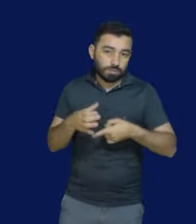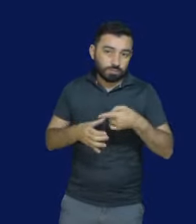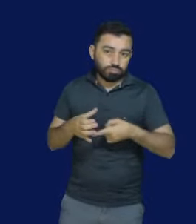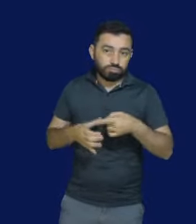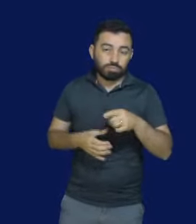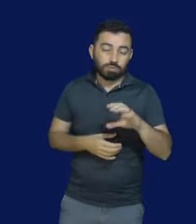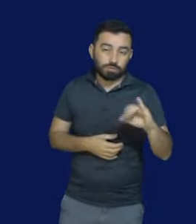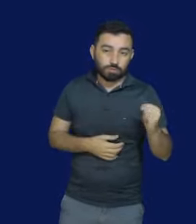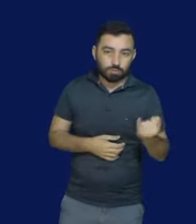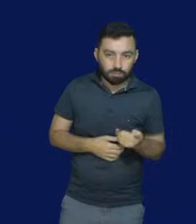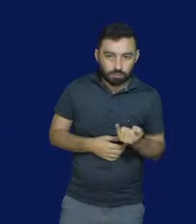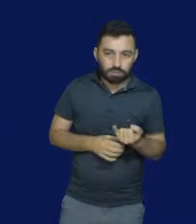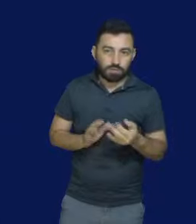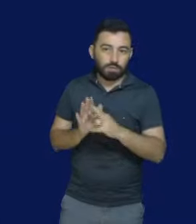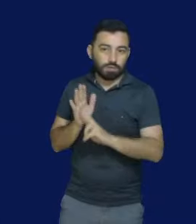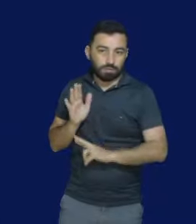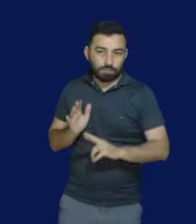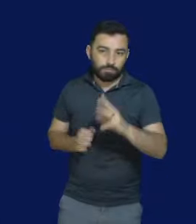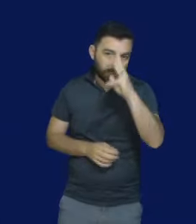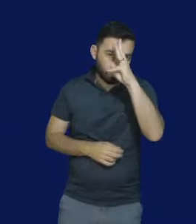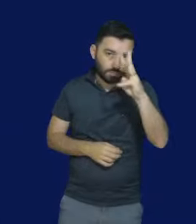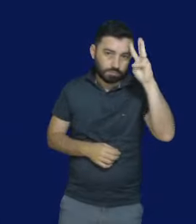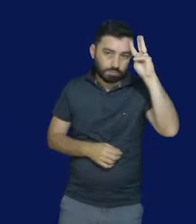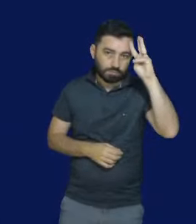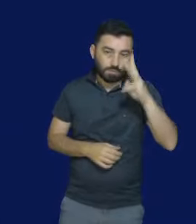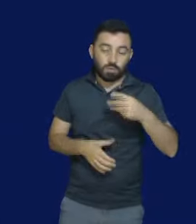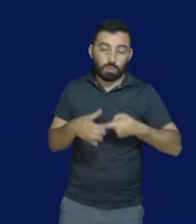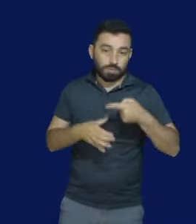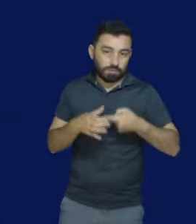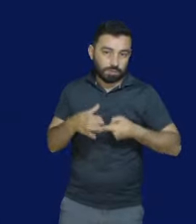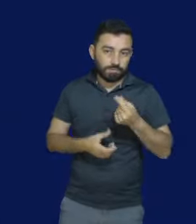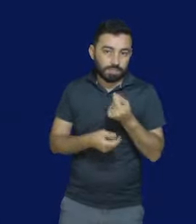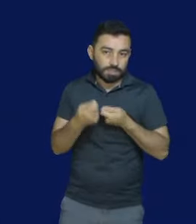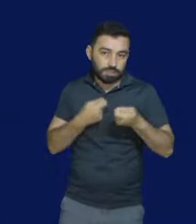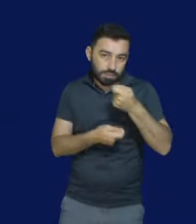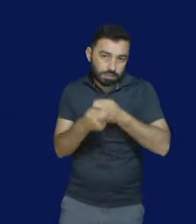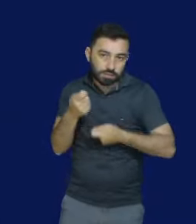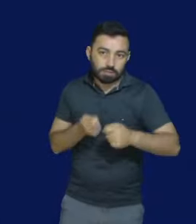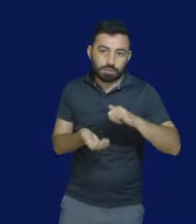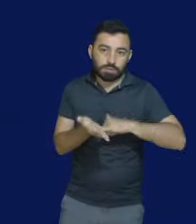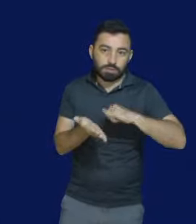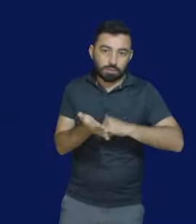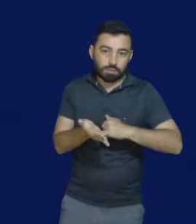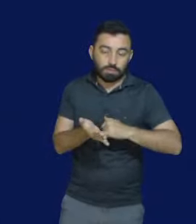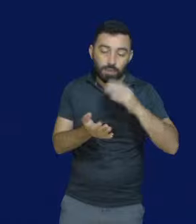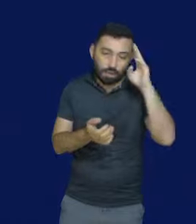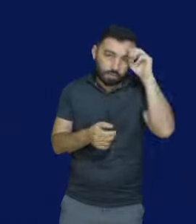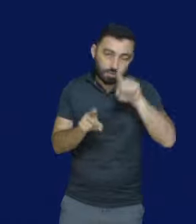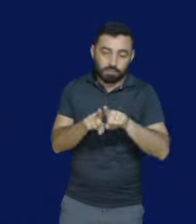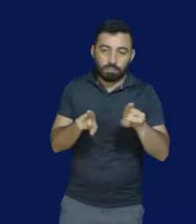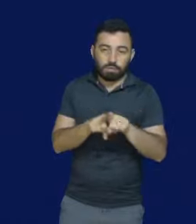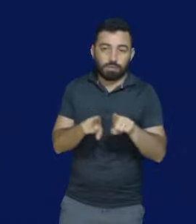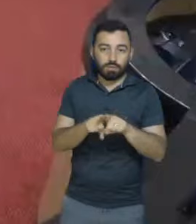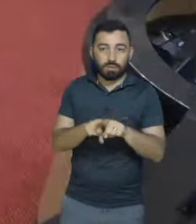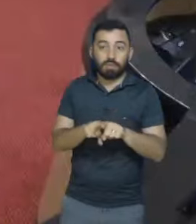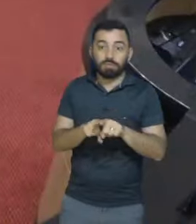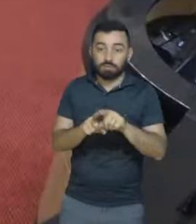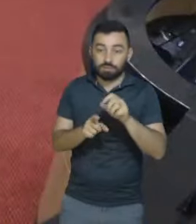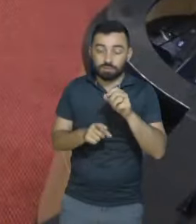Constituição e Justiça, relator deputado Valnei Weber, Comissão de Finanças e Tributação, relator deputado Marcos Vieira, Comissão de Saúde, relatoria deputado Sérgio